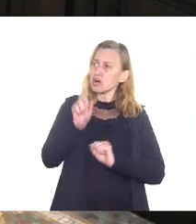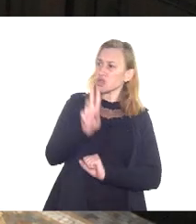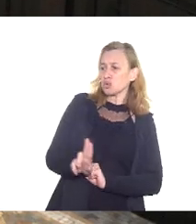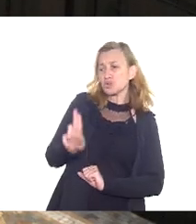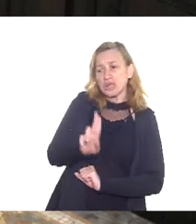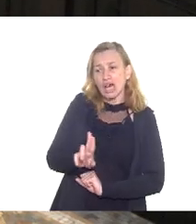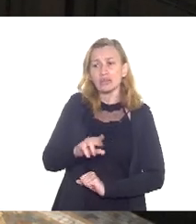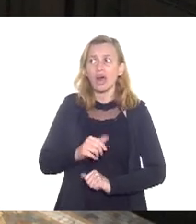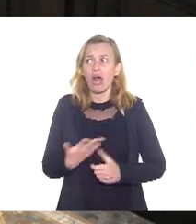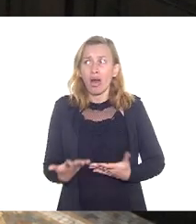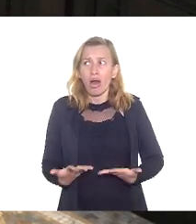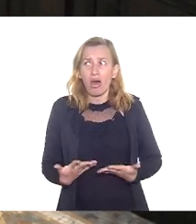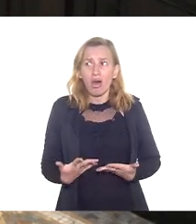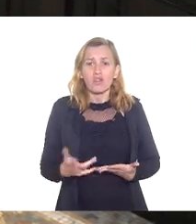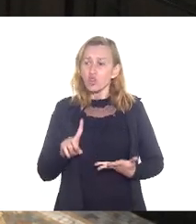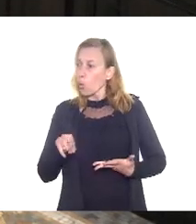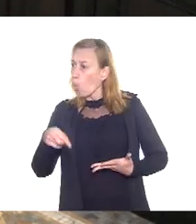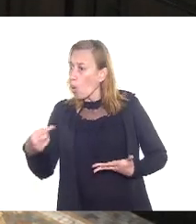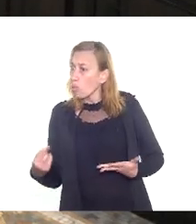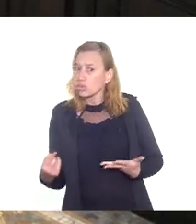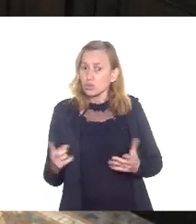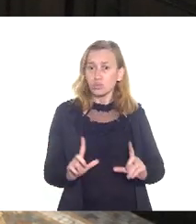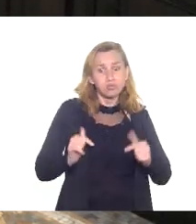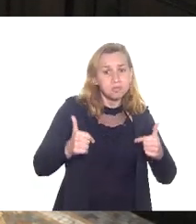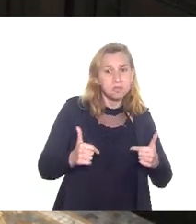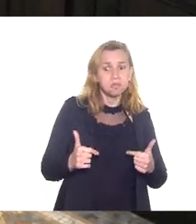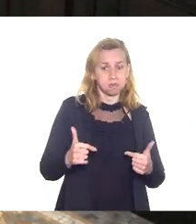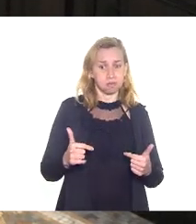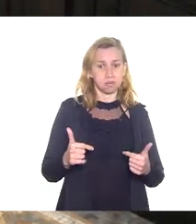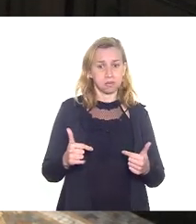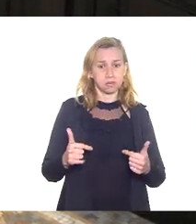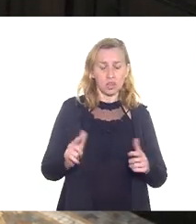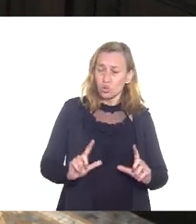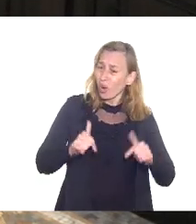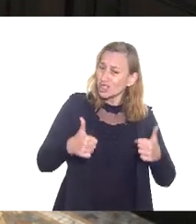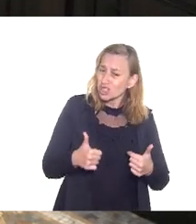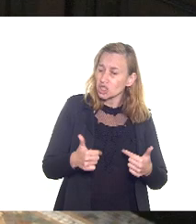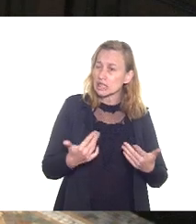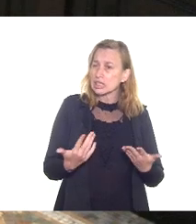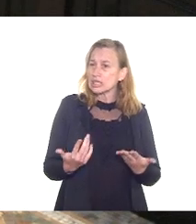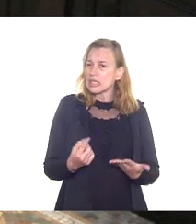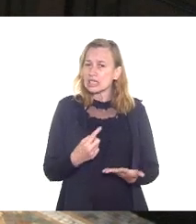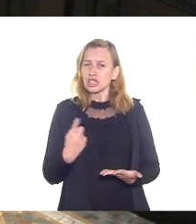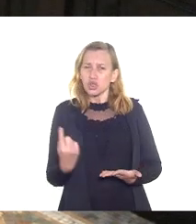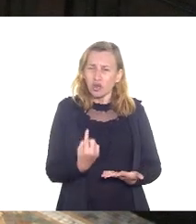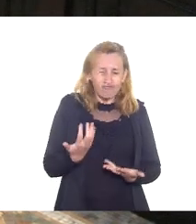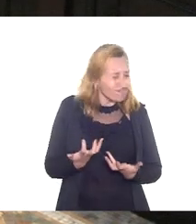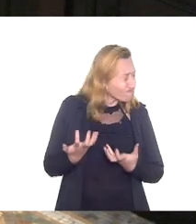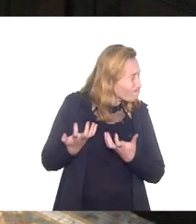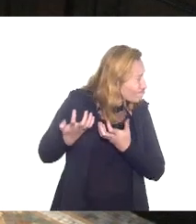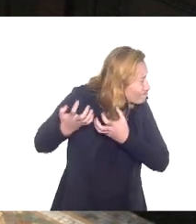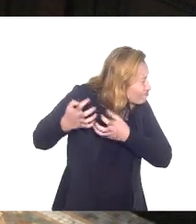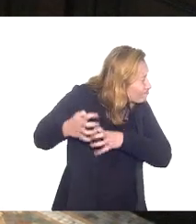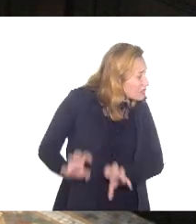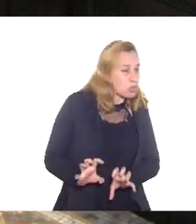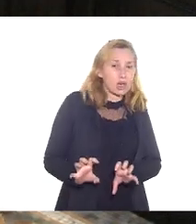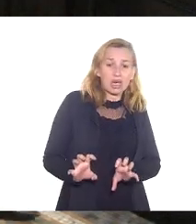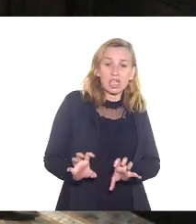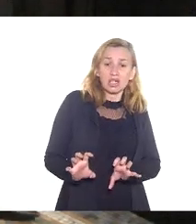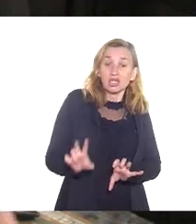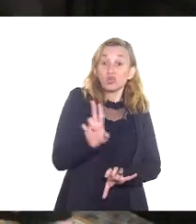utilizado de outras formas, que são formas que nós não queremos que